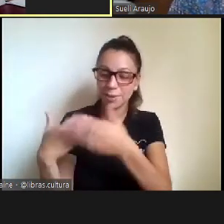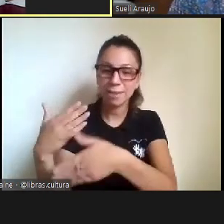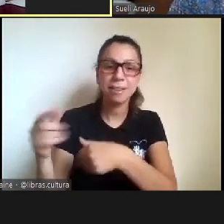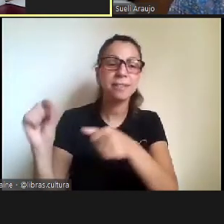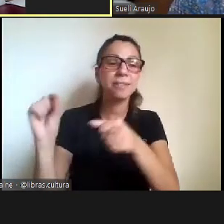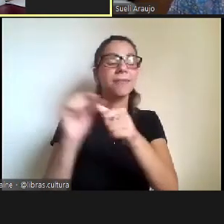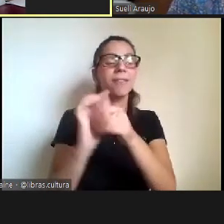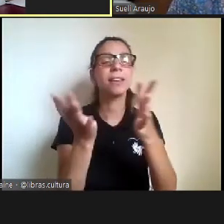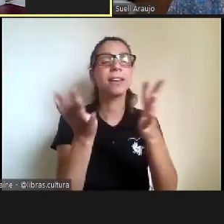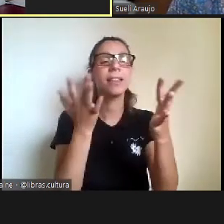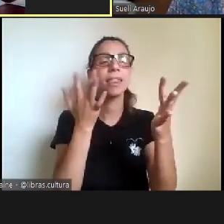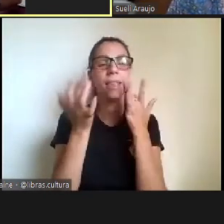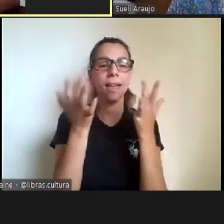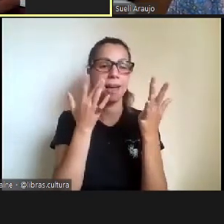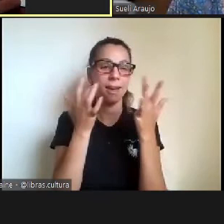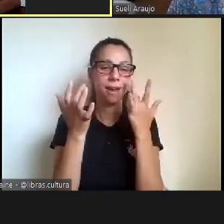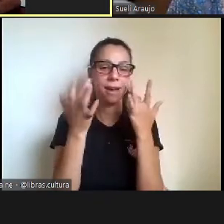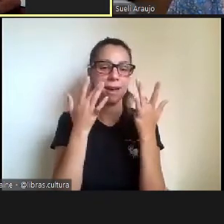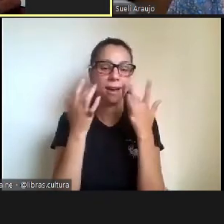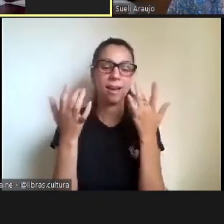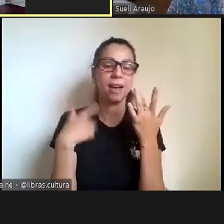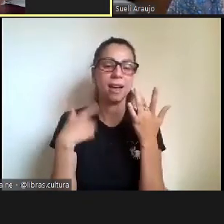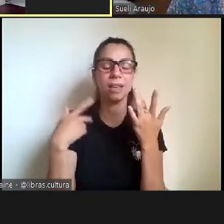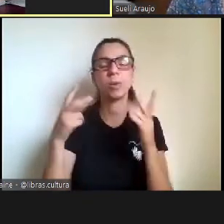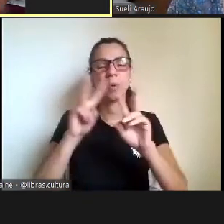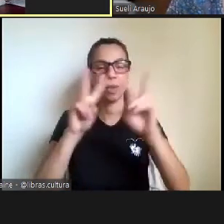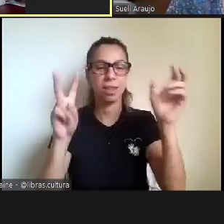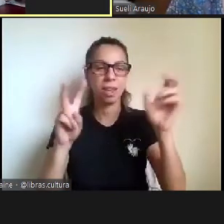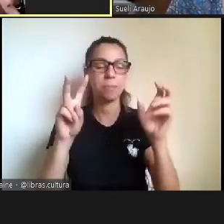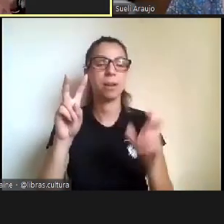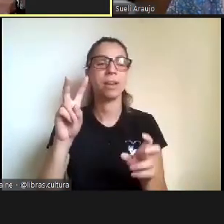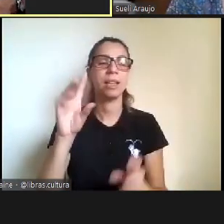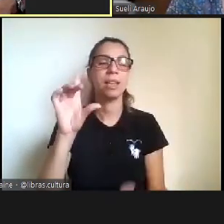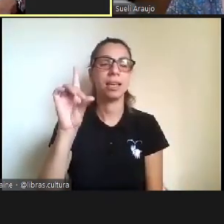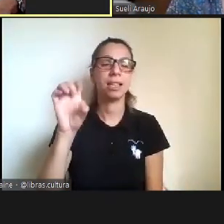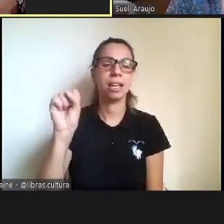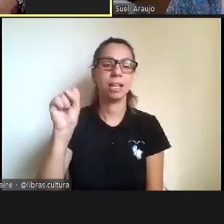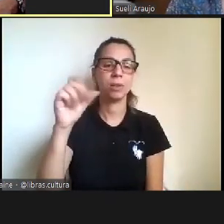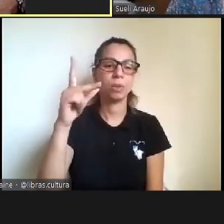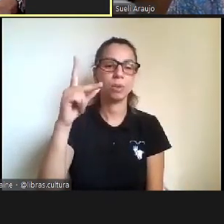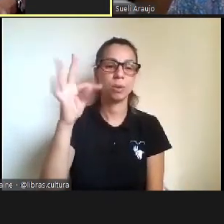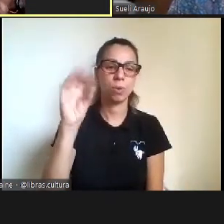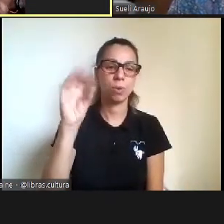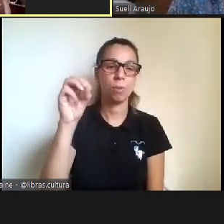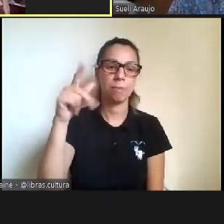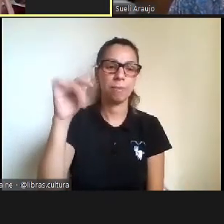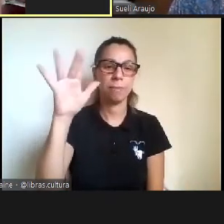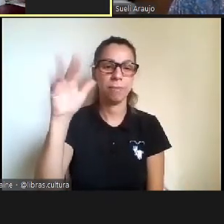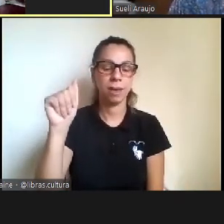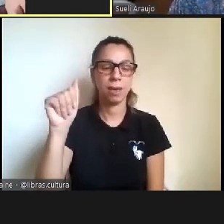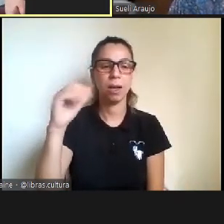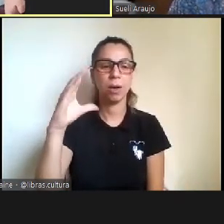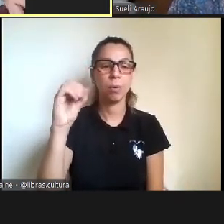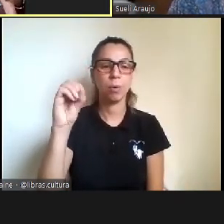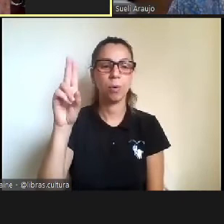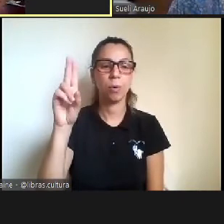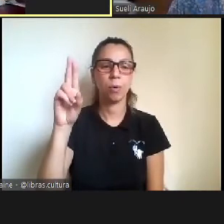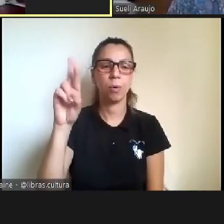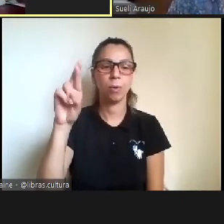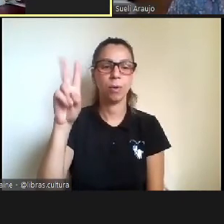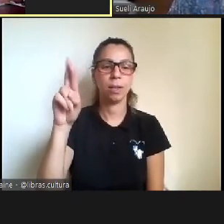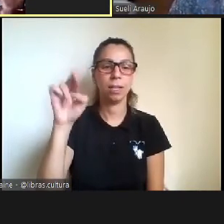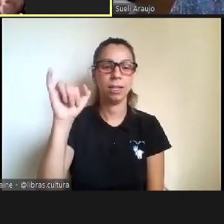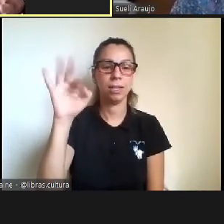espetáculo, a Distopia Curitibana, foi exatamente a partir da proposta da mostra, que era fazer um manifesto a